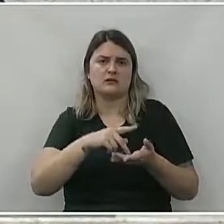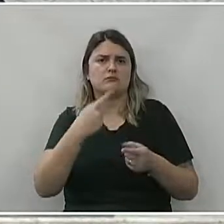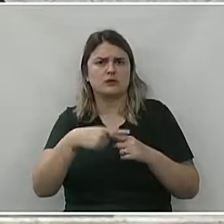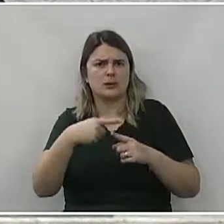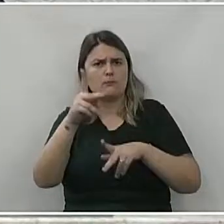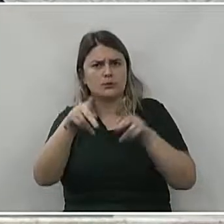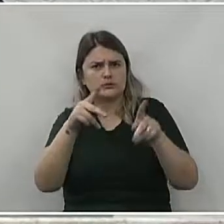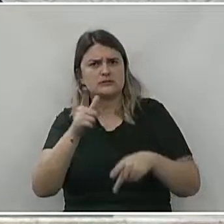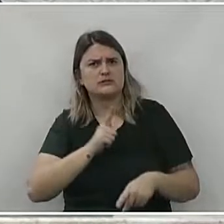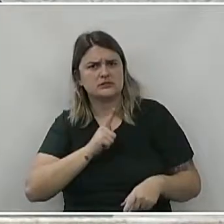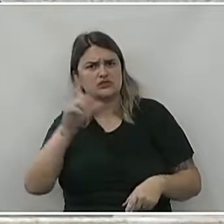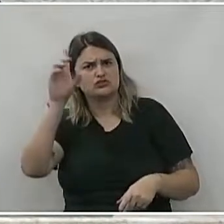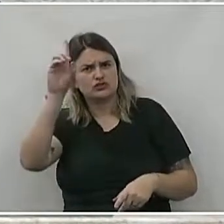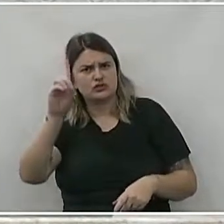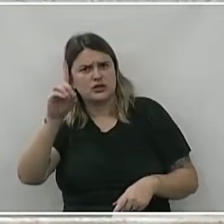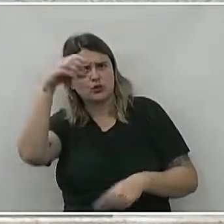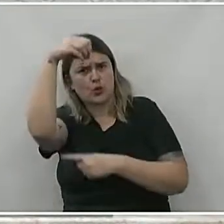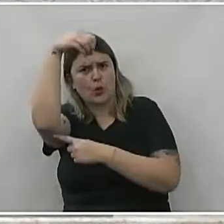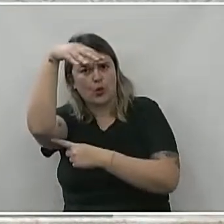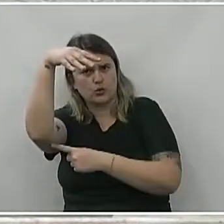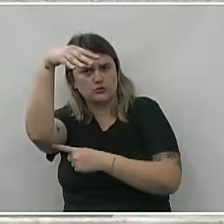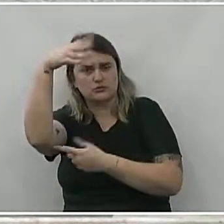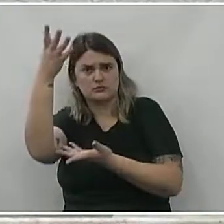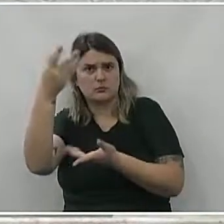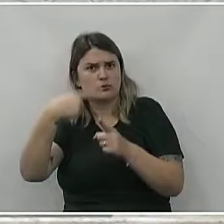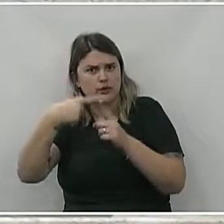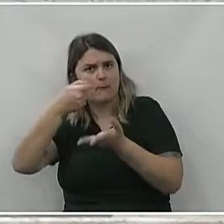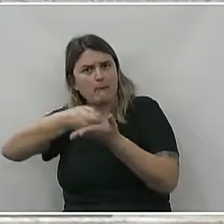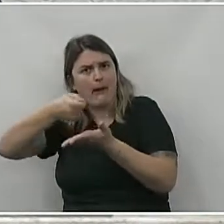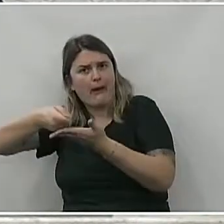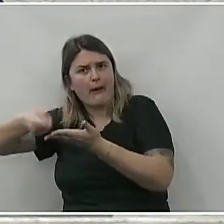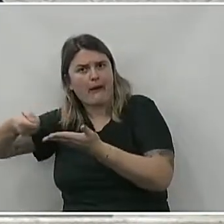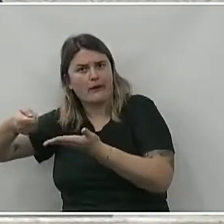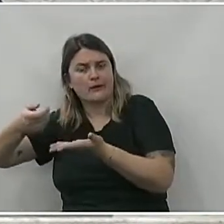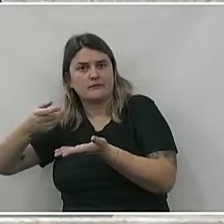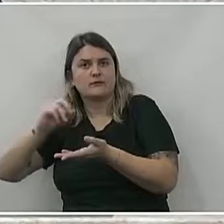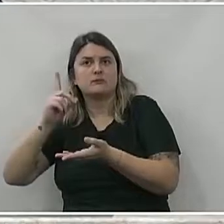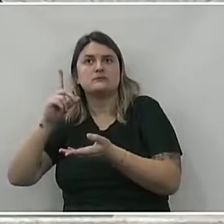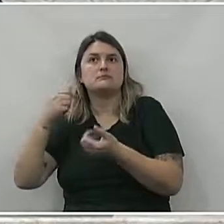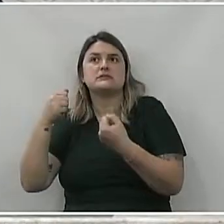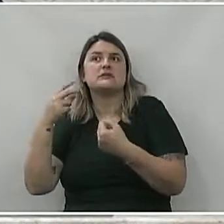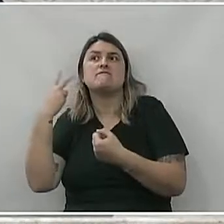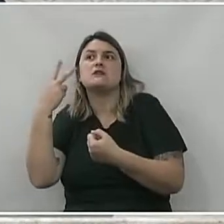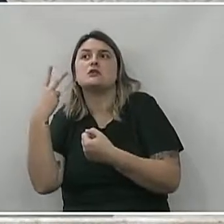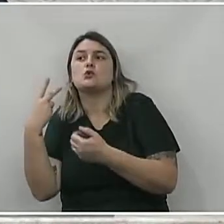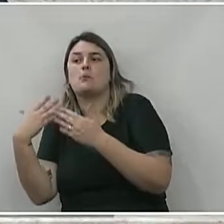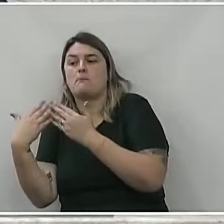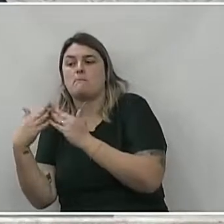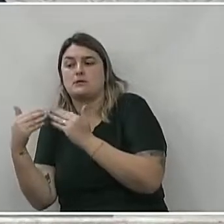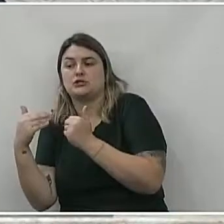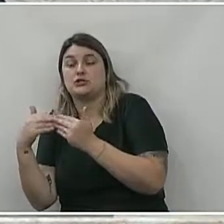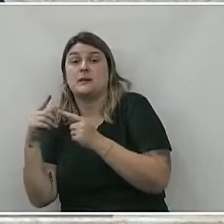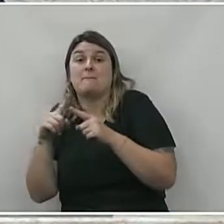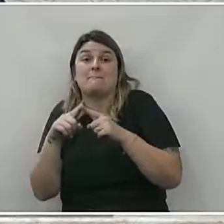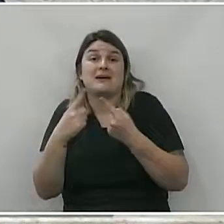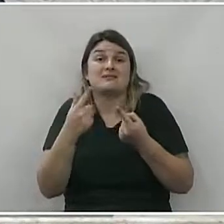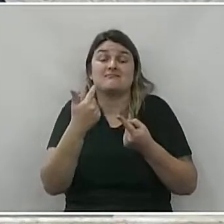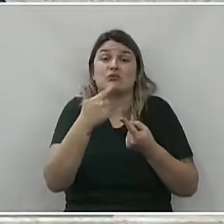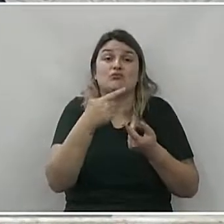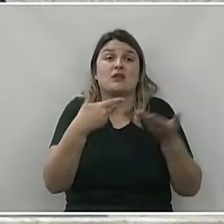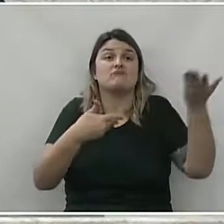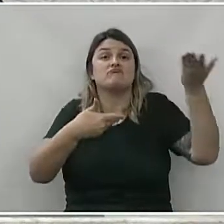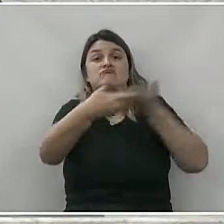da população e ele também não precisa buscar do vereador para acender a lâmpada. Mas como não tem o